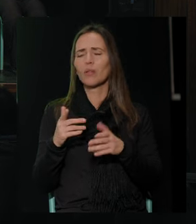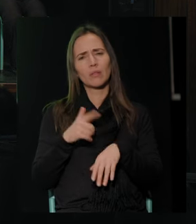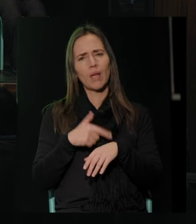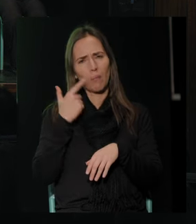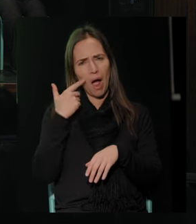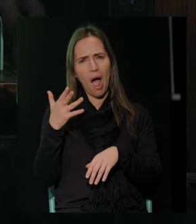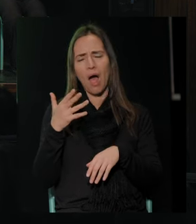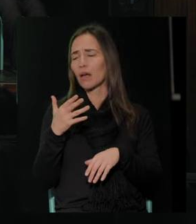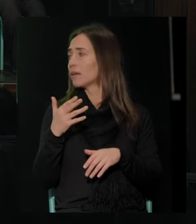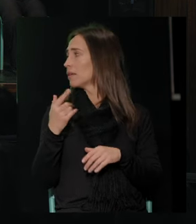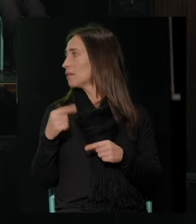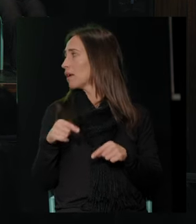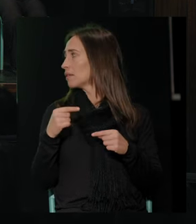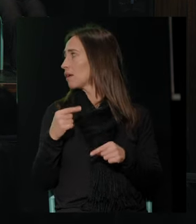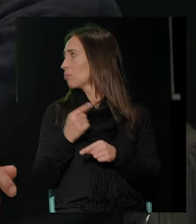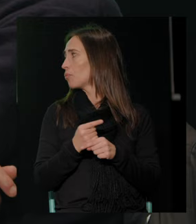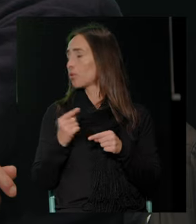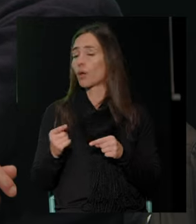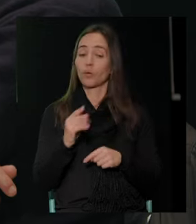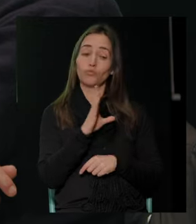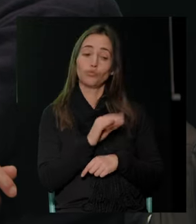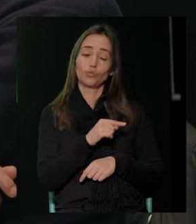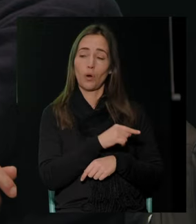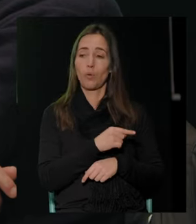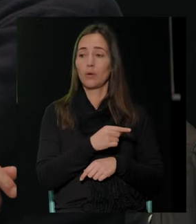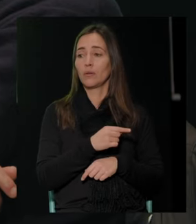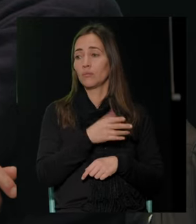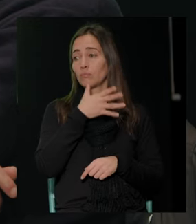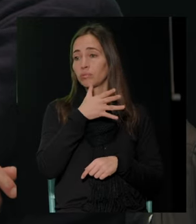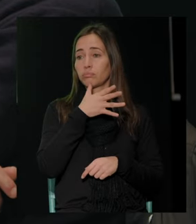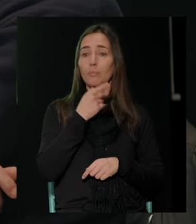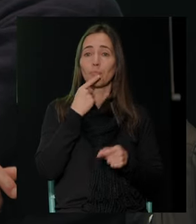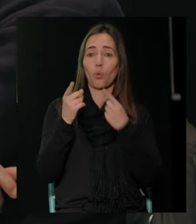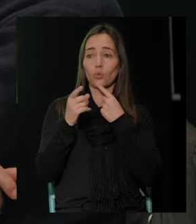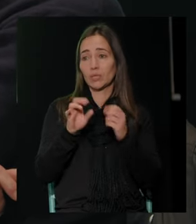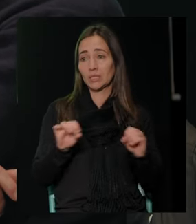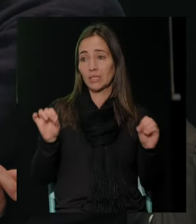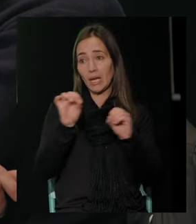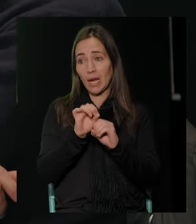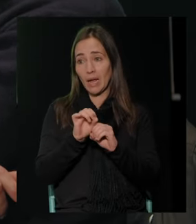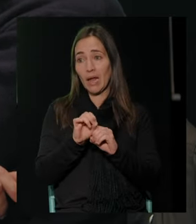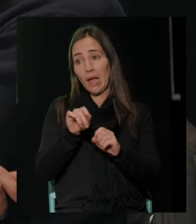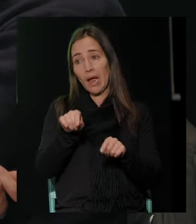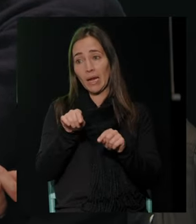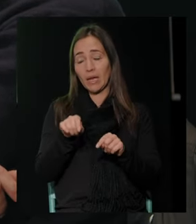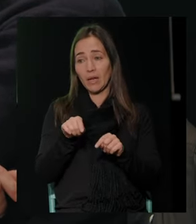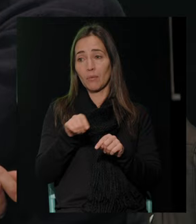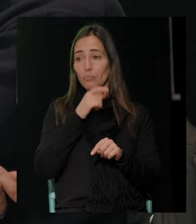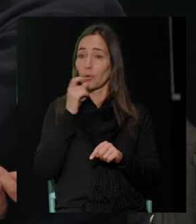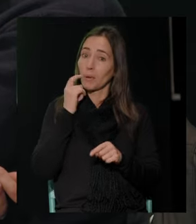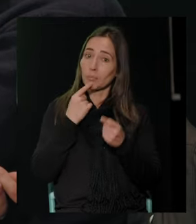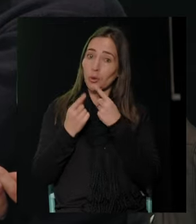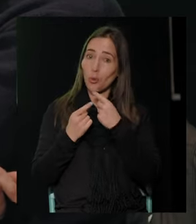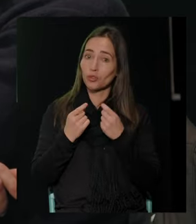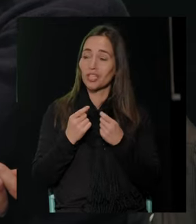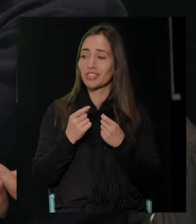Porque, ao contrário da experiência do João, que foi falar e que ninguém tinha perguntas, esta plateia promete perguntas.